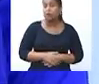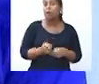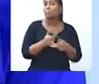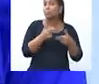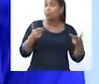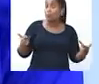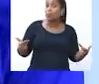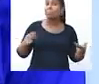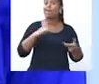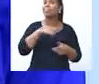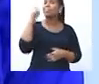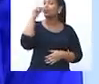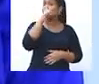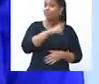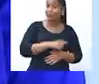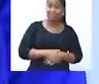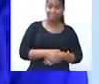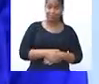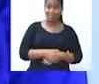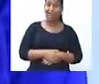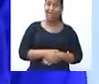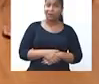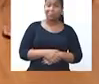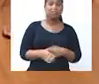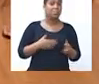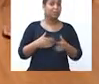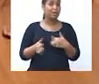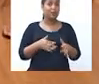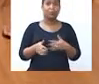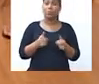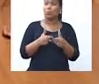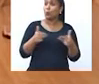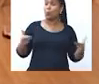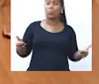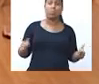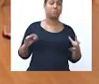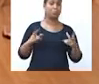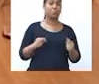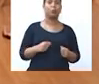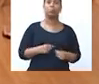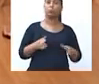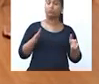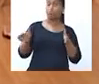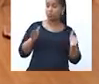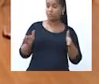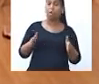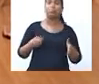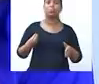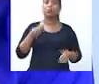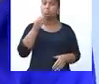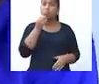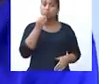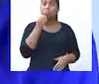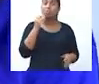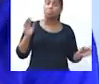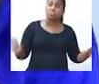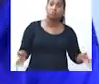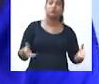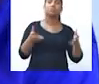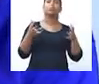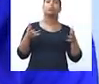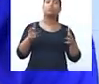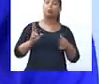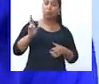coisas, elas têm as suas dificuldades, as suas facilidades, dependendo de várias coisas. Do acesso, das oportunidades, do incentivo,